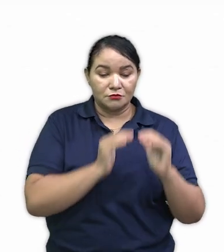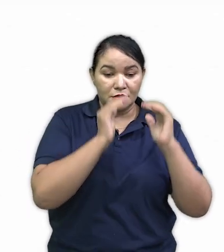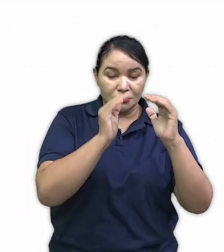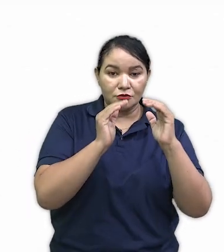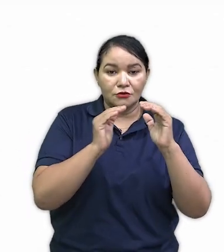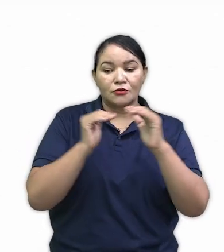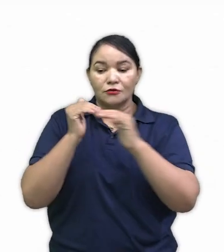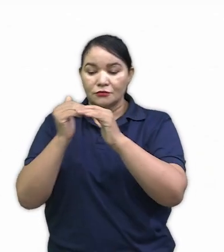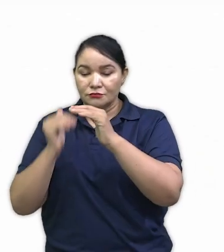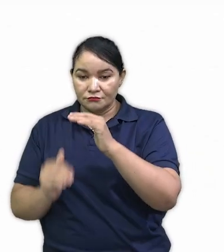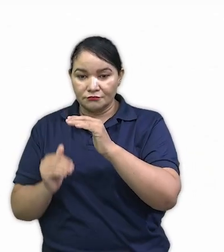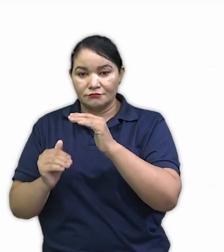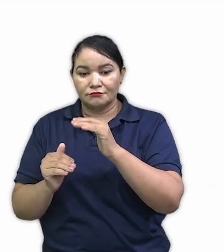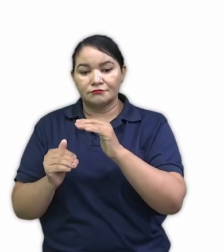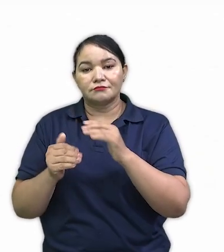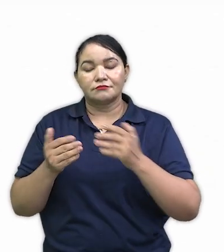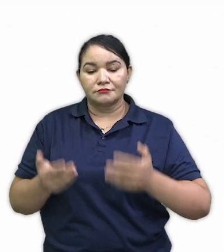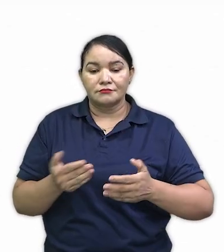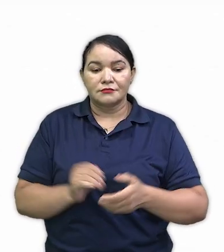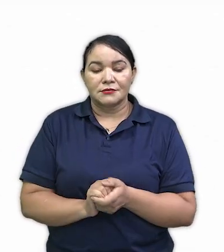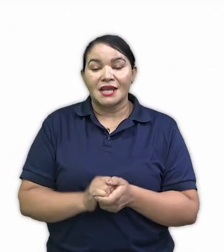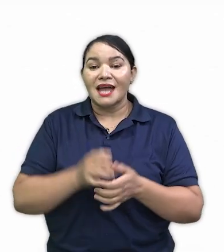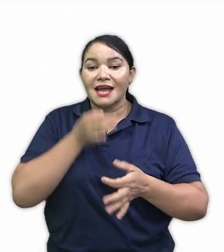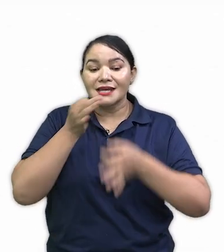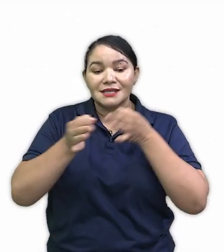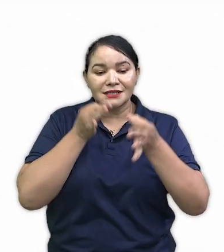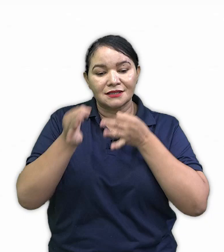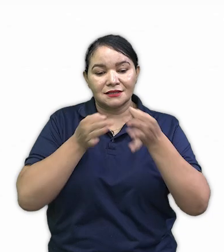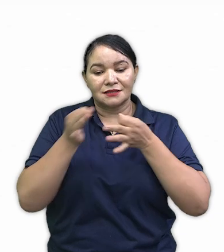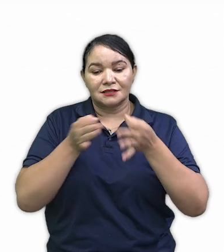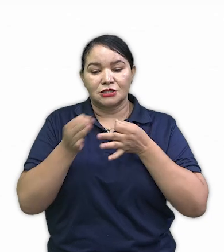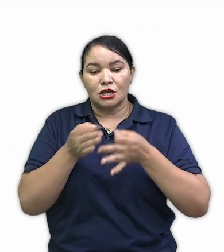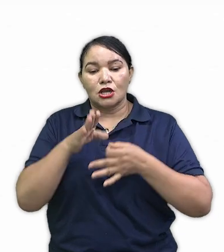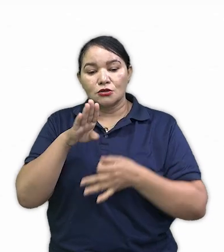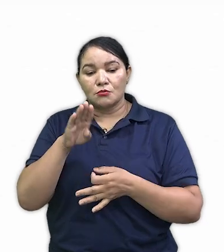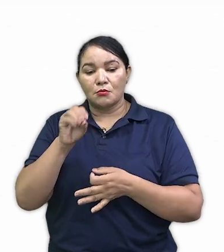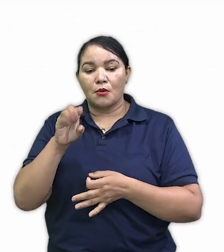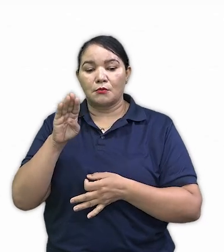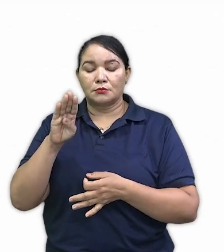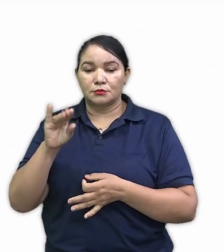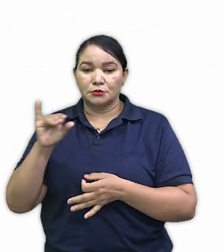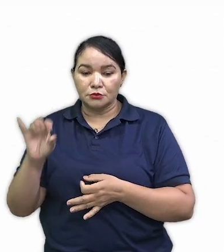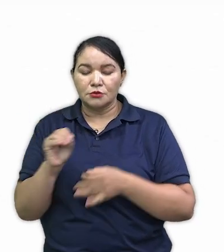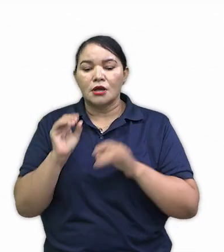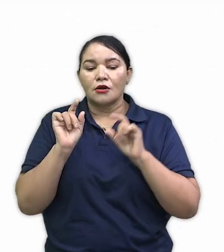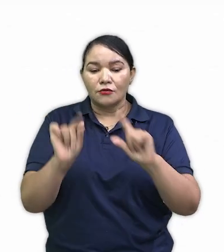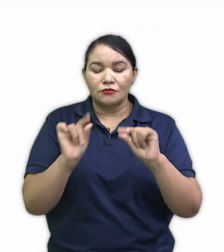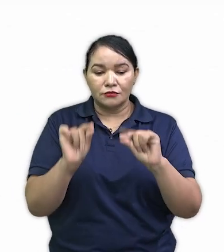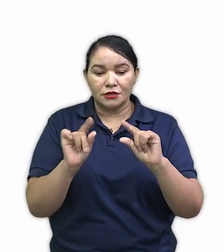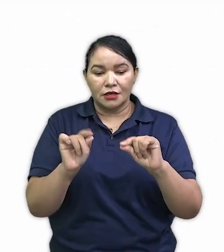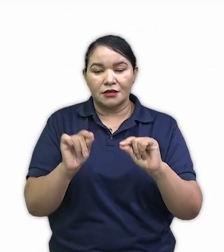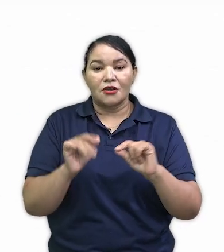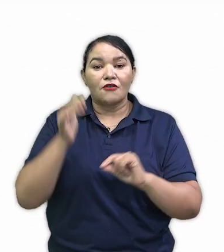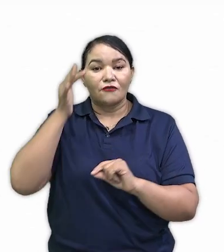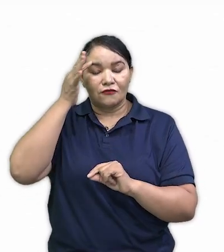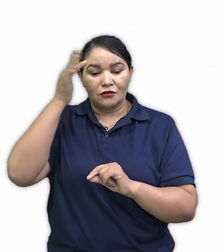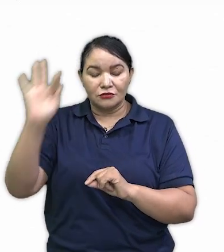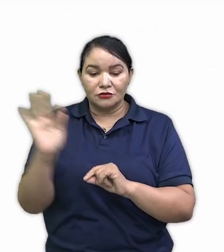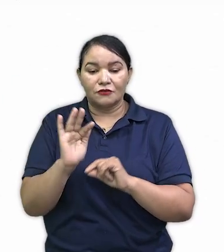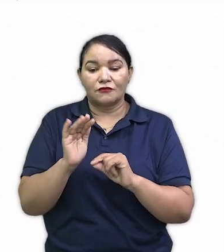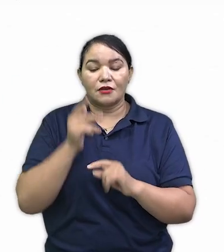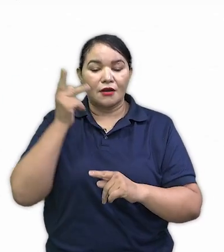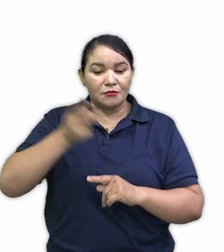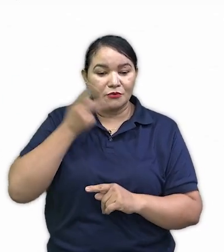superiores e inferiores. Então, a crítica de Norberto Bobbio é justamente essa daí. Olha só,